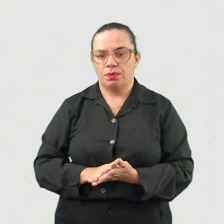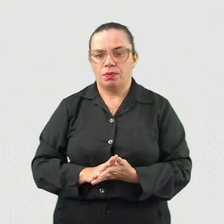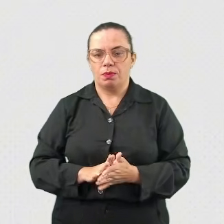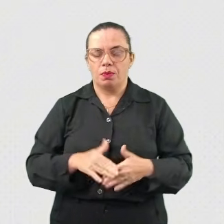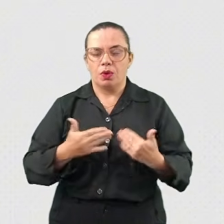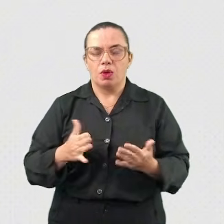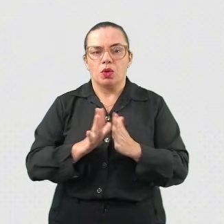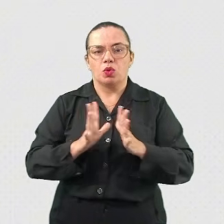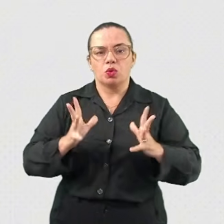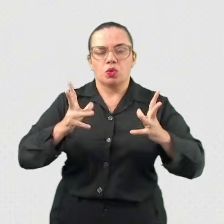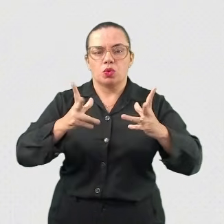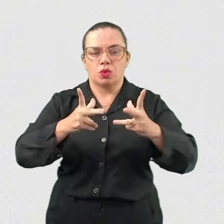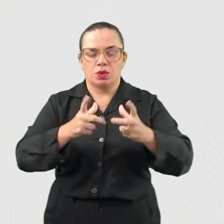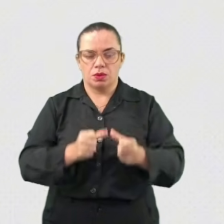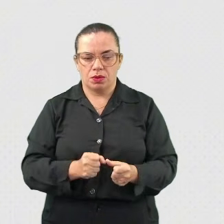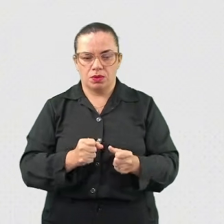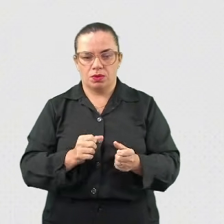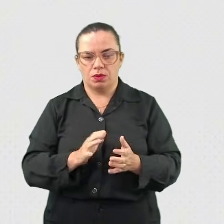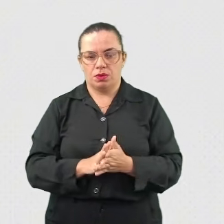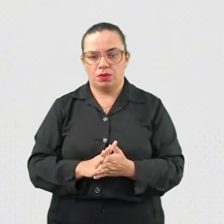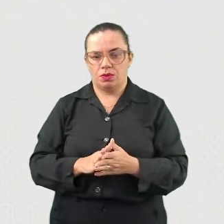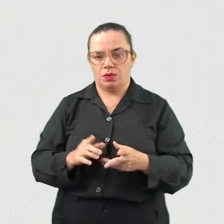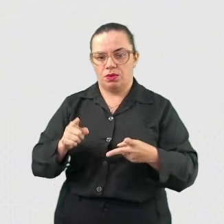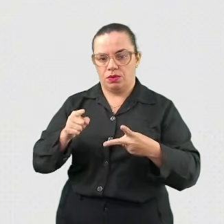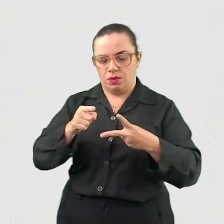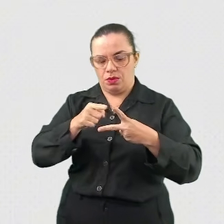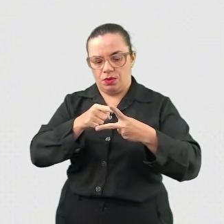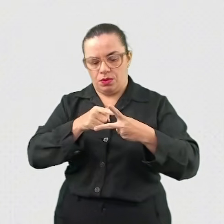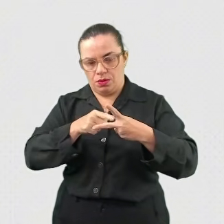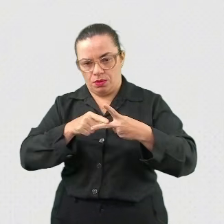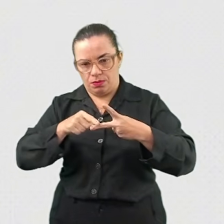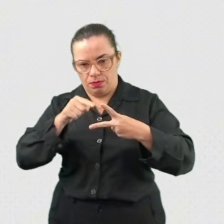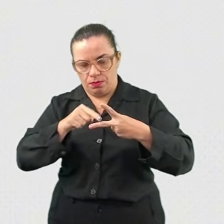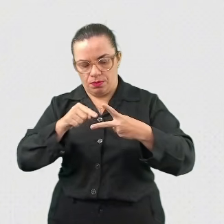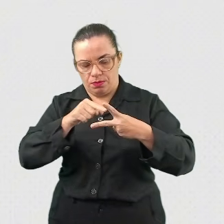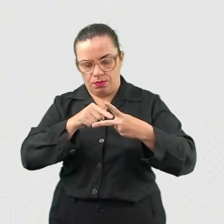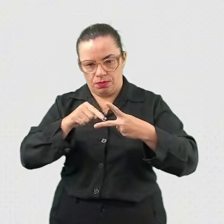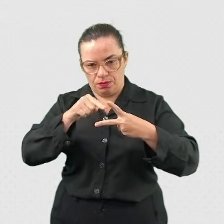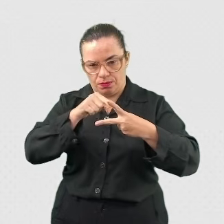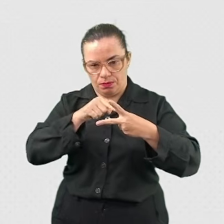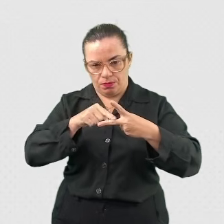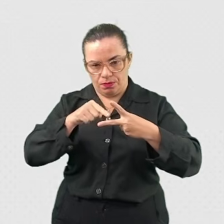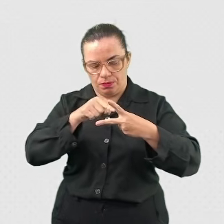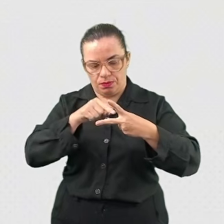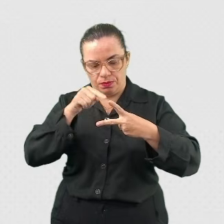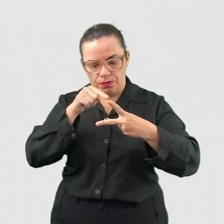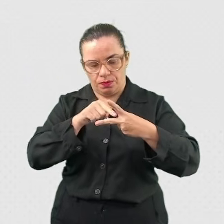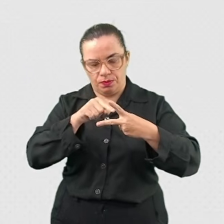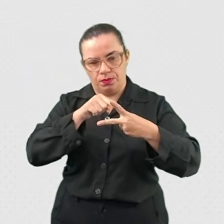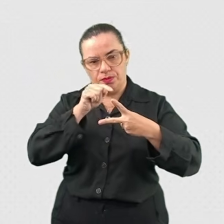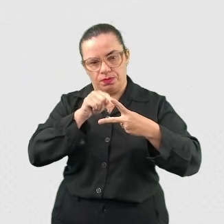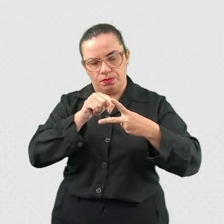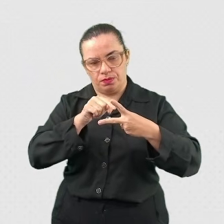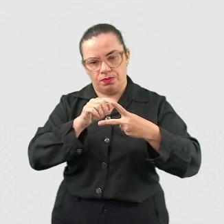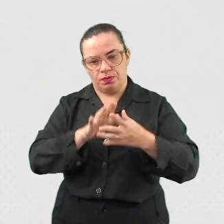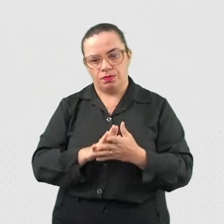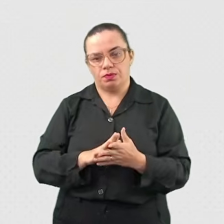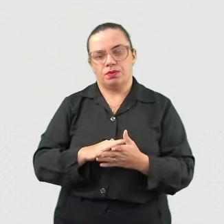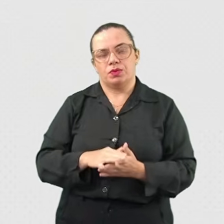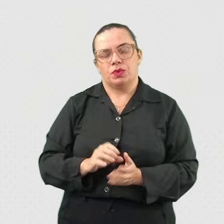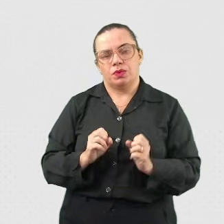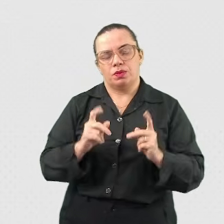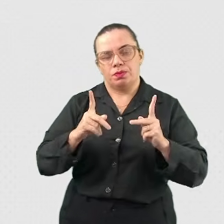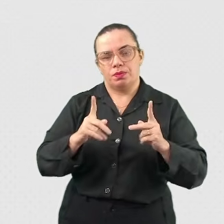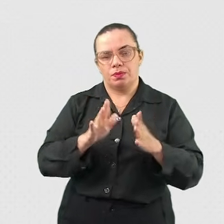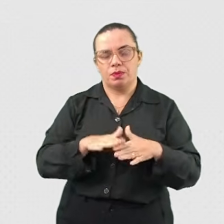Então, todos aqui, essas aberturas que estão entre os lados, eles são chamados de ângulos internos. Tá?